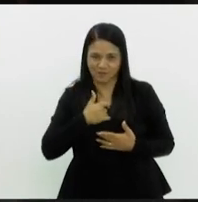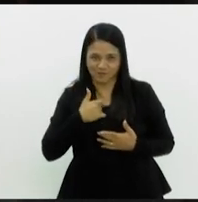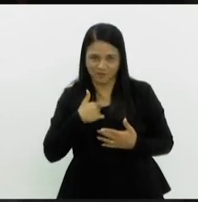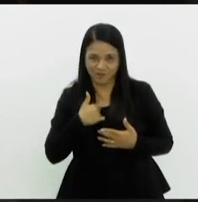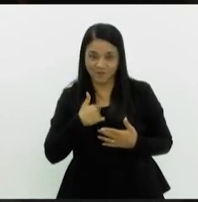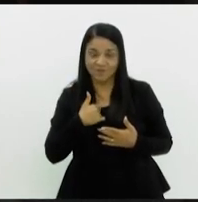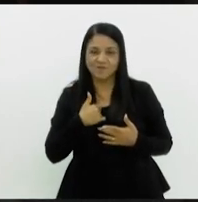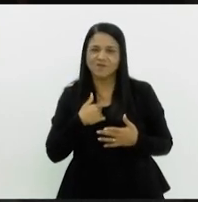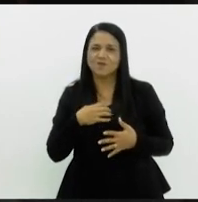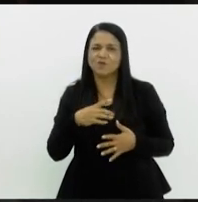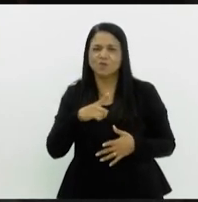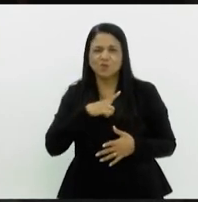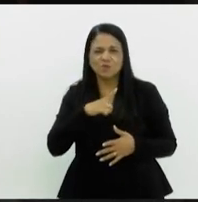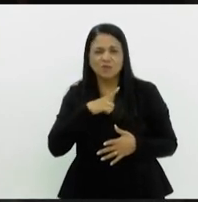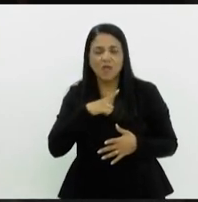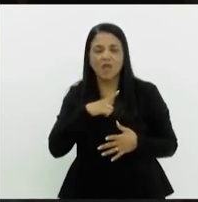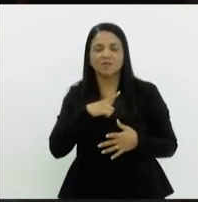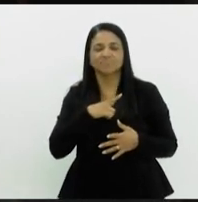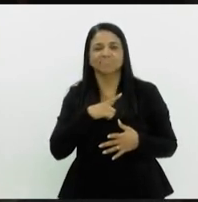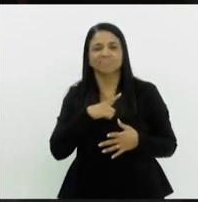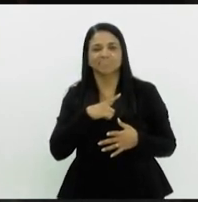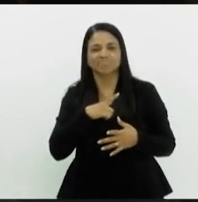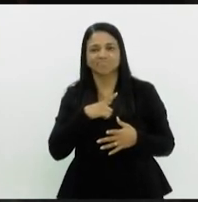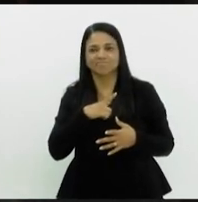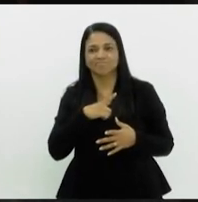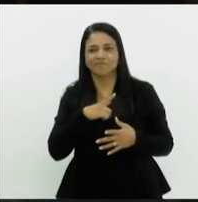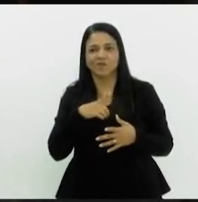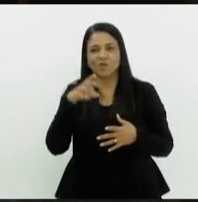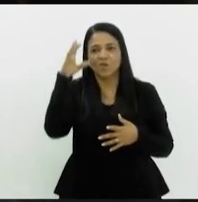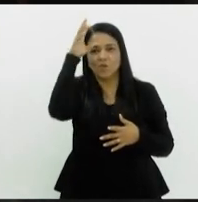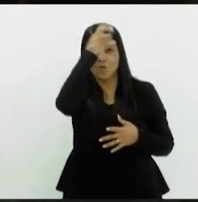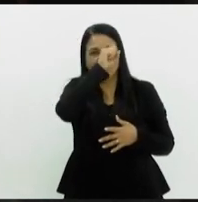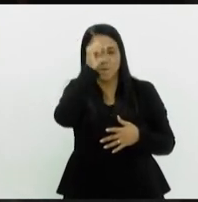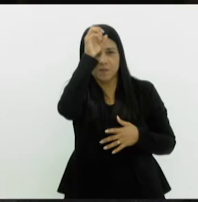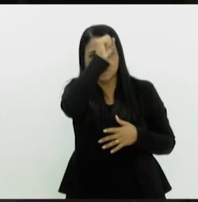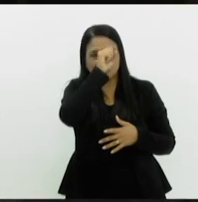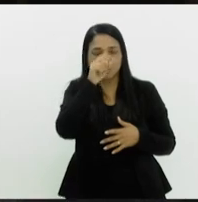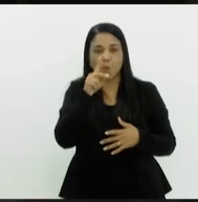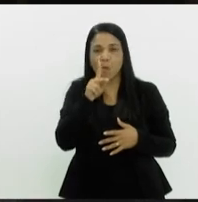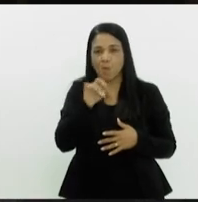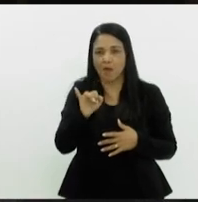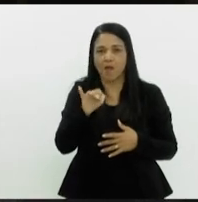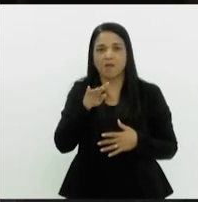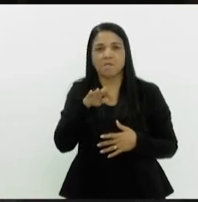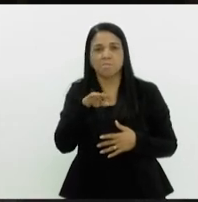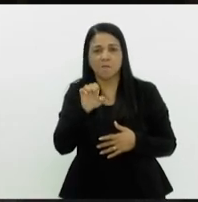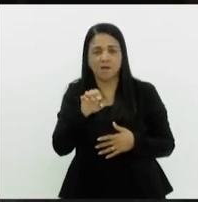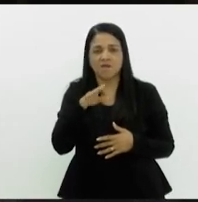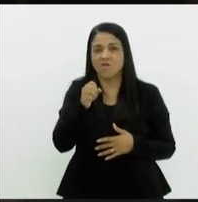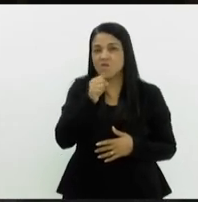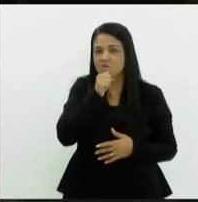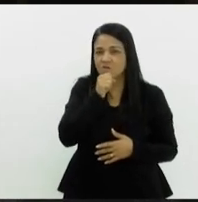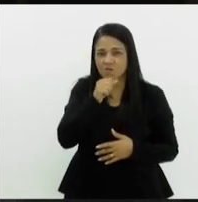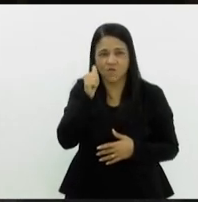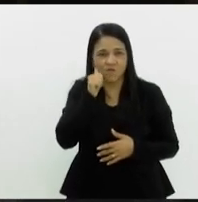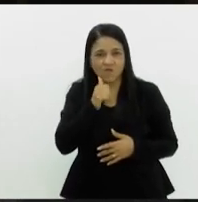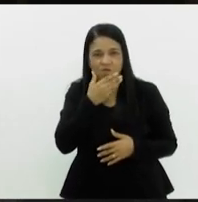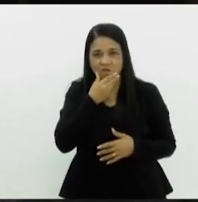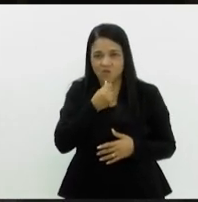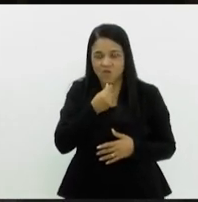tenho uma linha que eu aprendi com meus pais, com meus avós, que é o